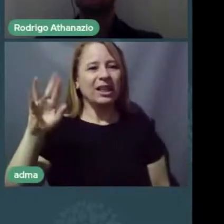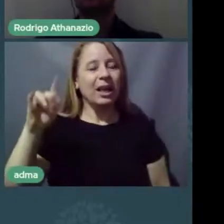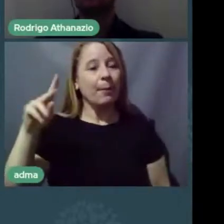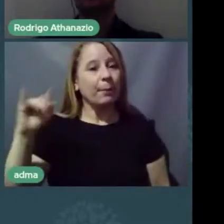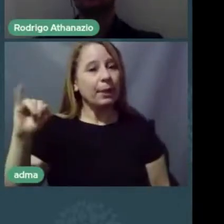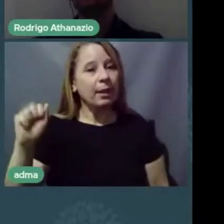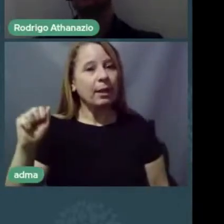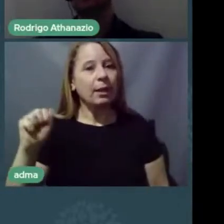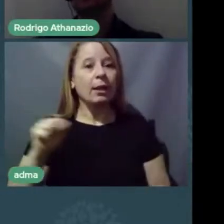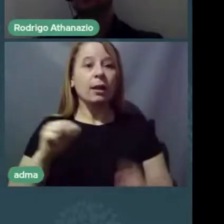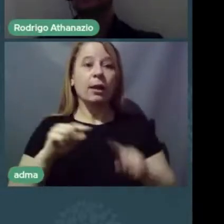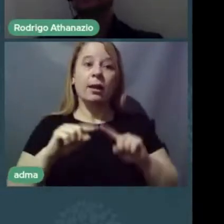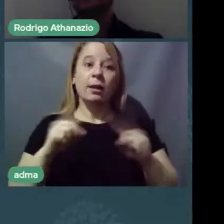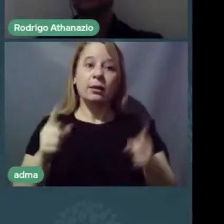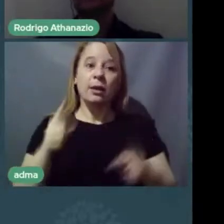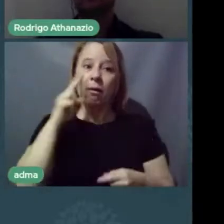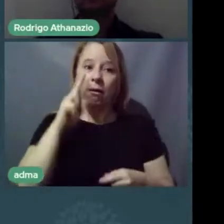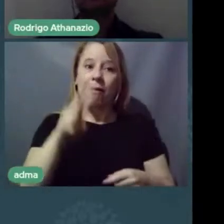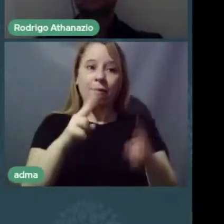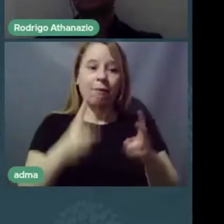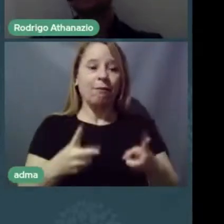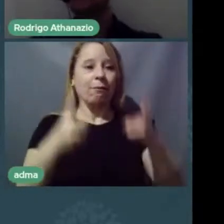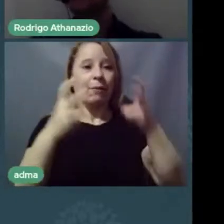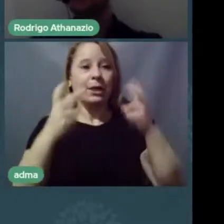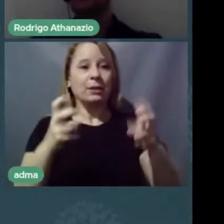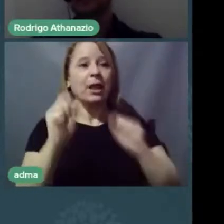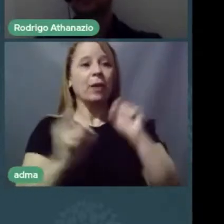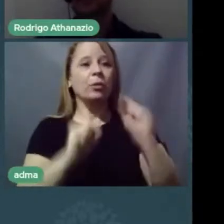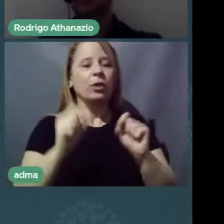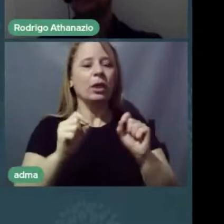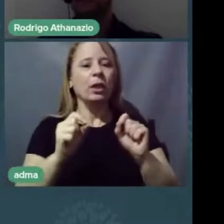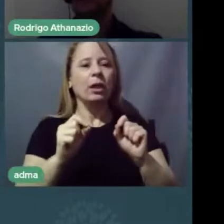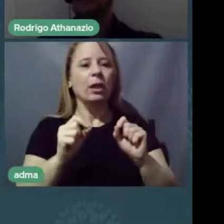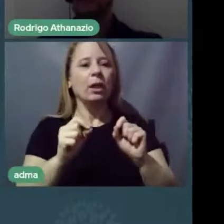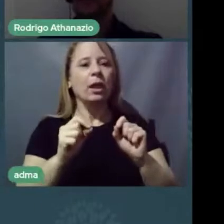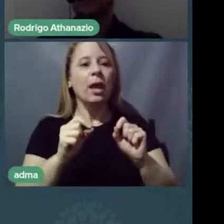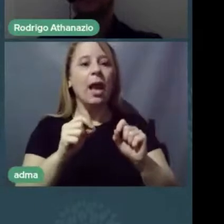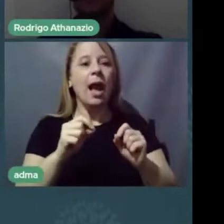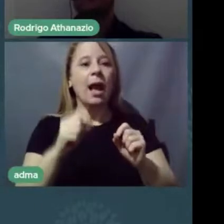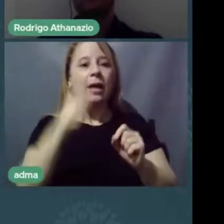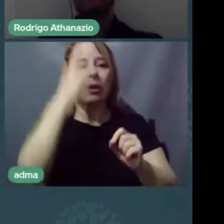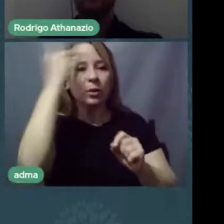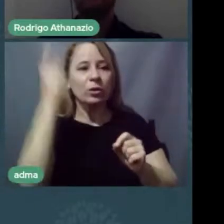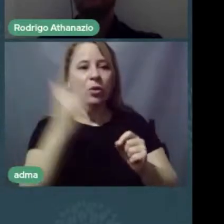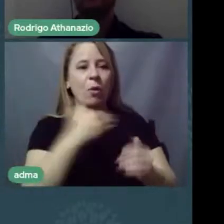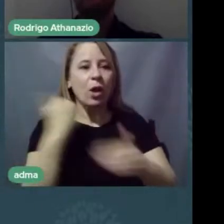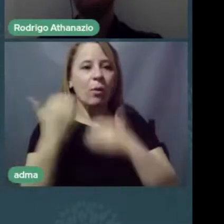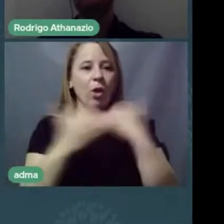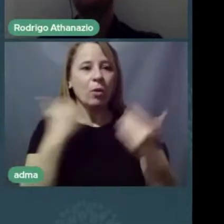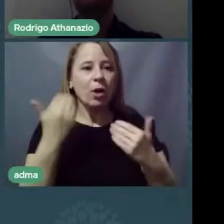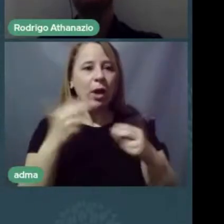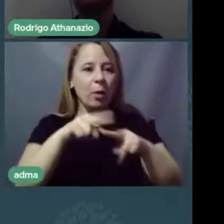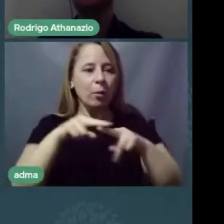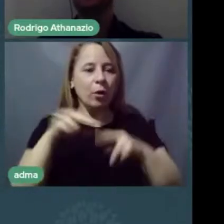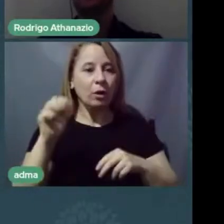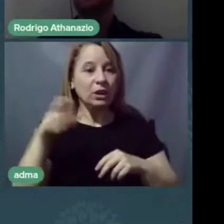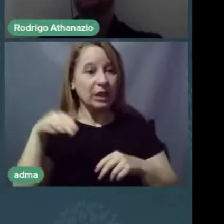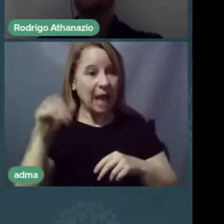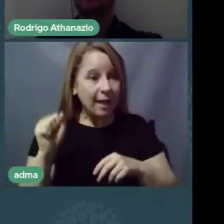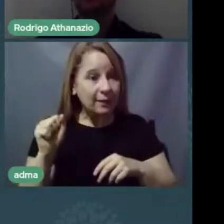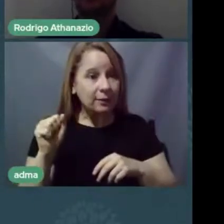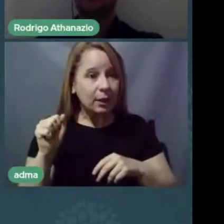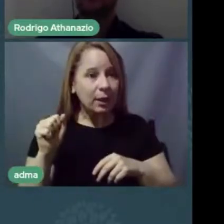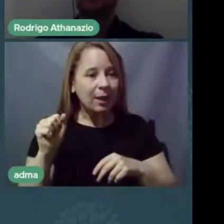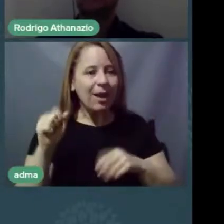curva, com estudos muito importantes, uma queda brutal da mortalidade da asma, porque pela primeira vez a gente estava começando a